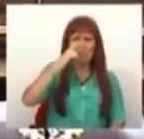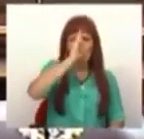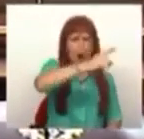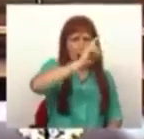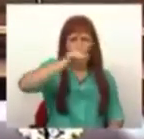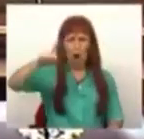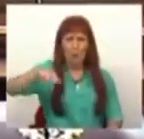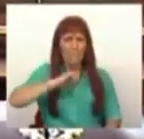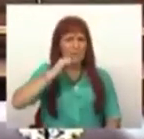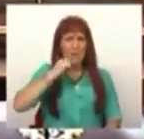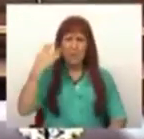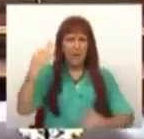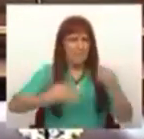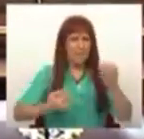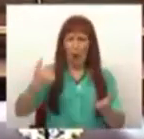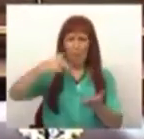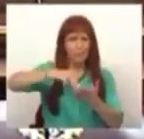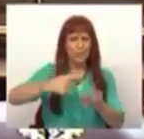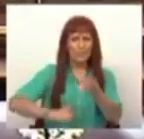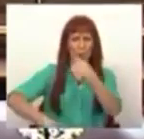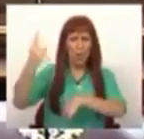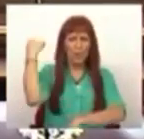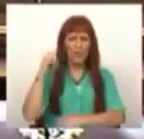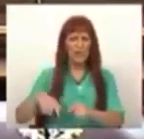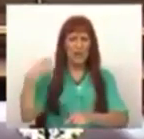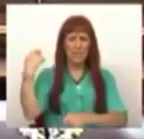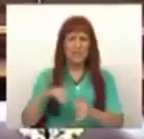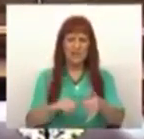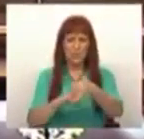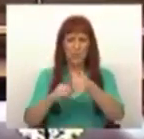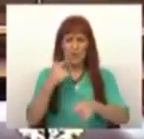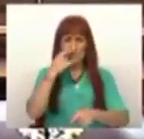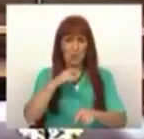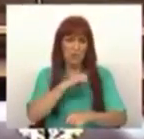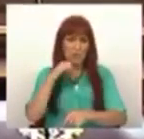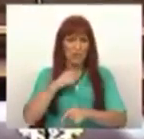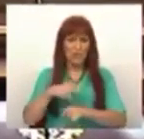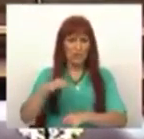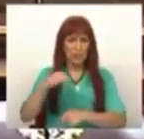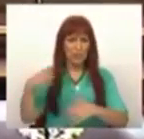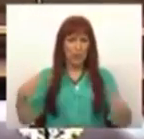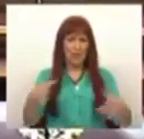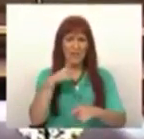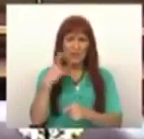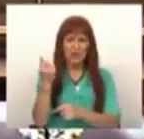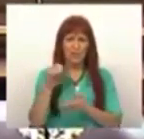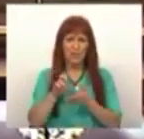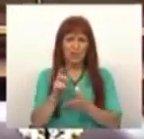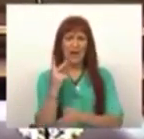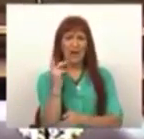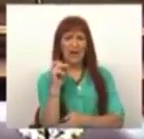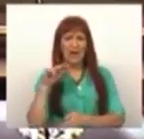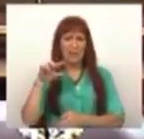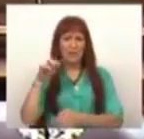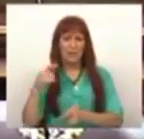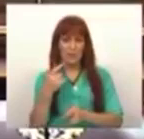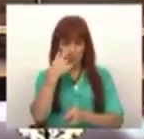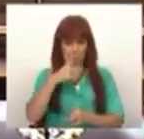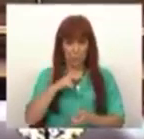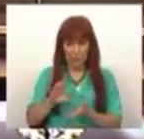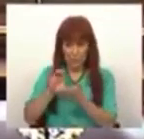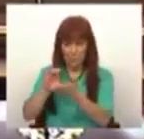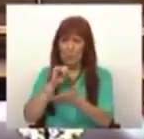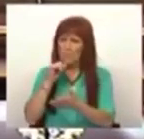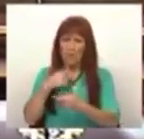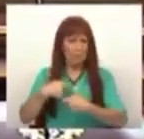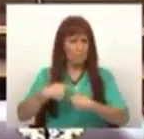acusadas. Ainda ninguém foi julgamento. Ontem, a Presidente da Associação das Vítimas de Pedrógão Grande afirmou que os fundos Revita, doados pelos portugueses, ainda não